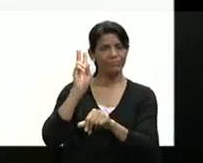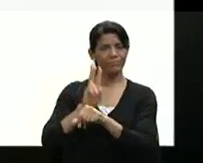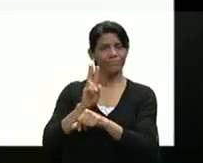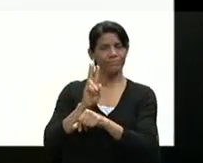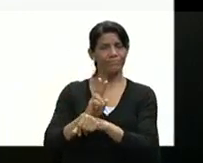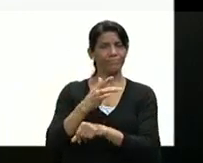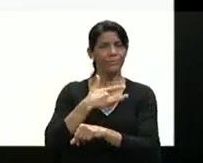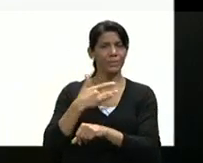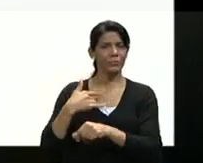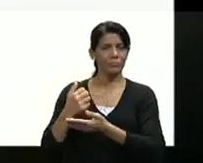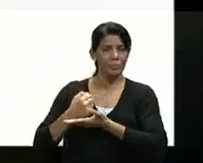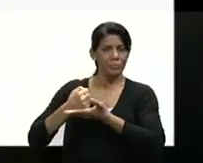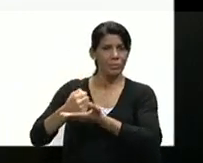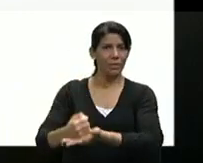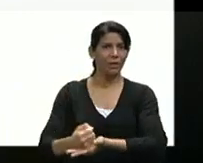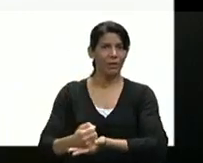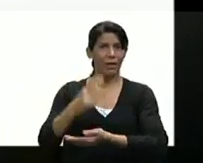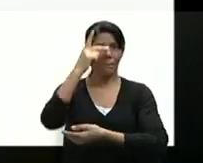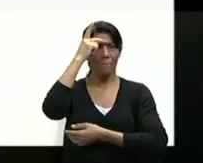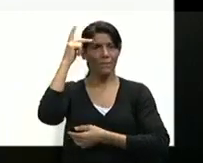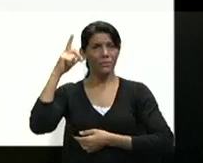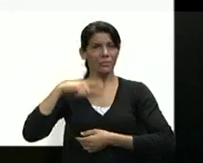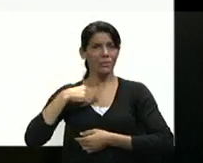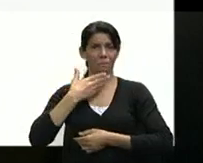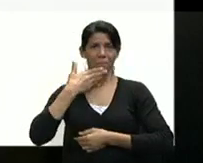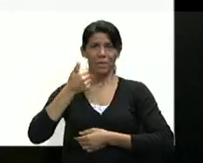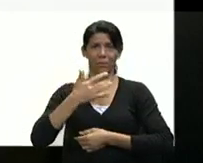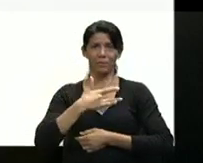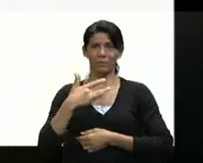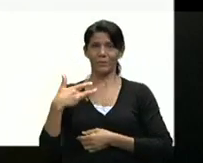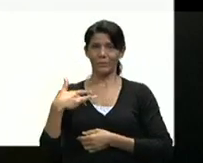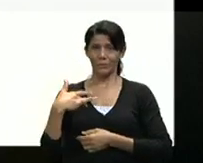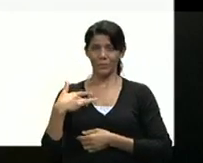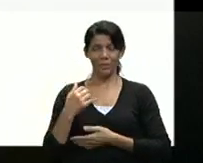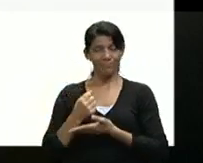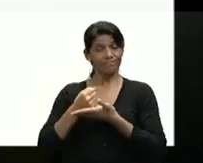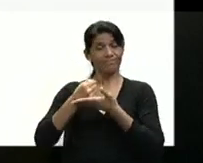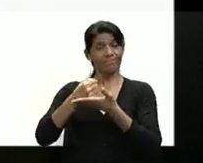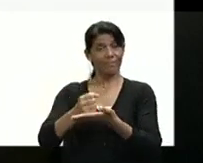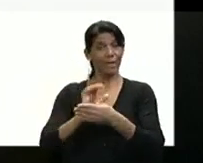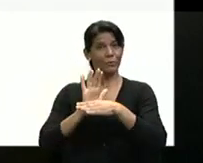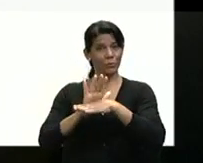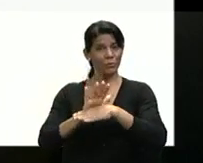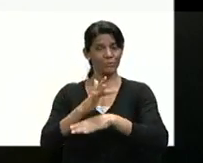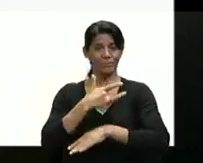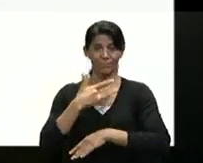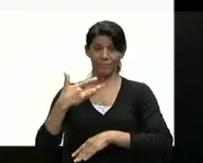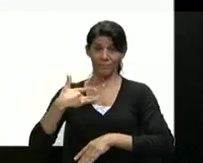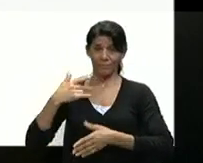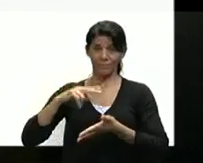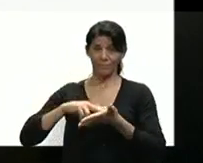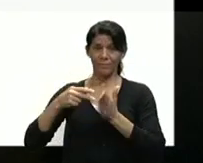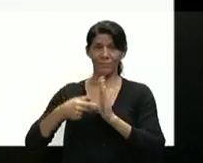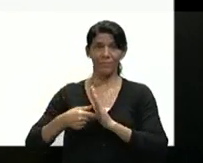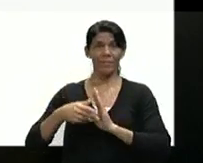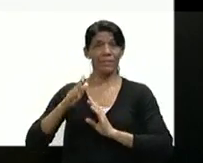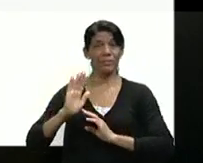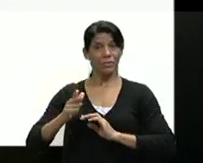promoção de saúde. Se ela promove a saúde, ela já trabalha